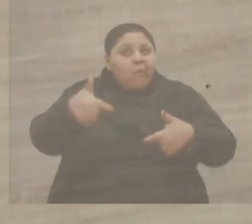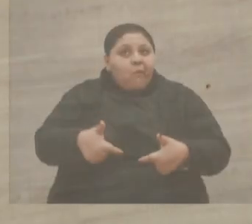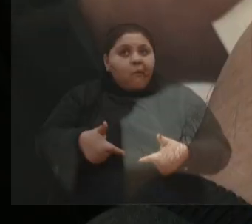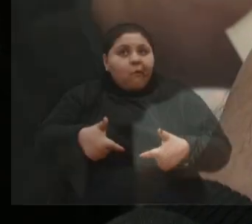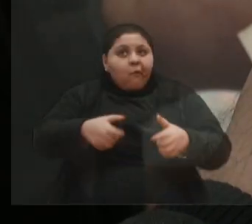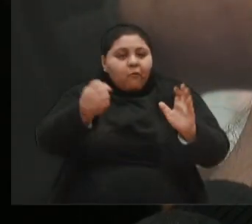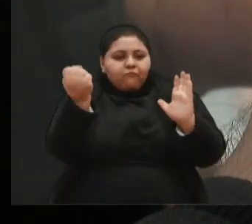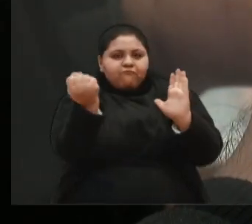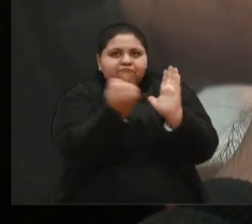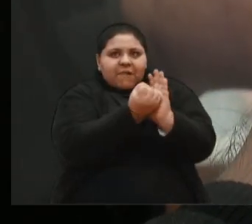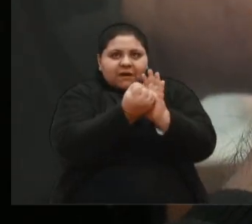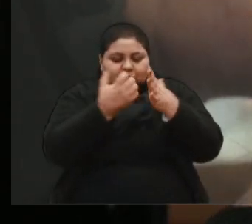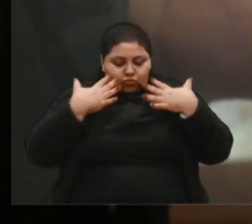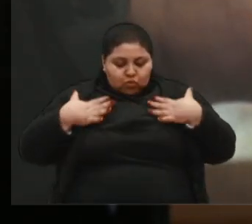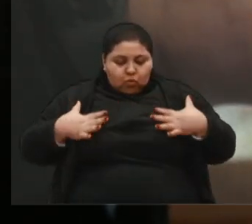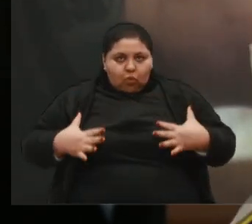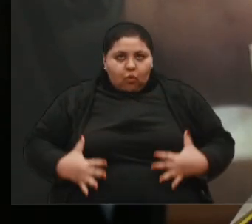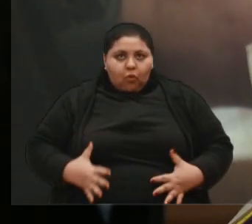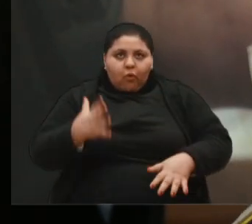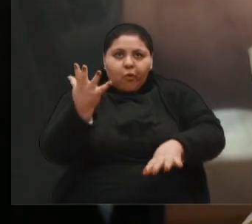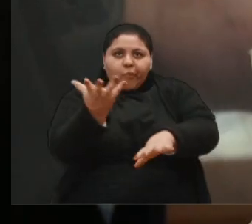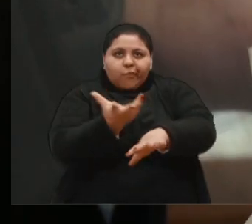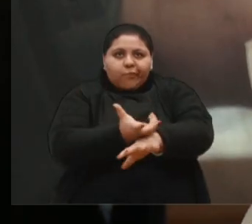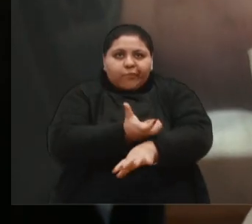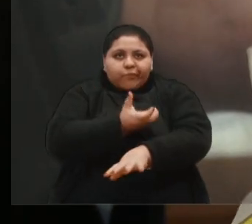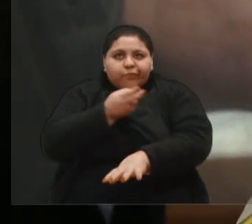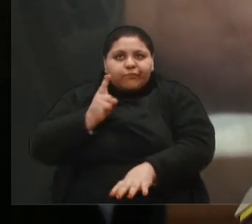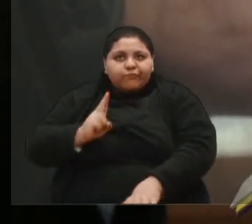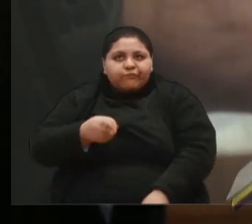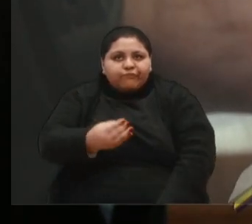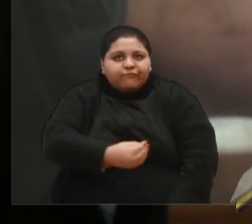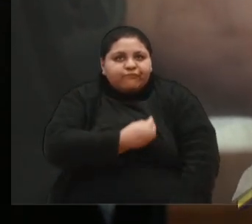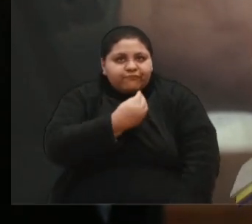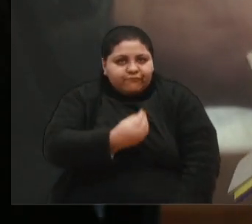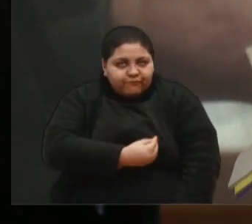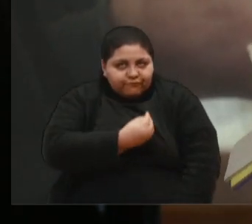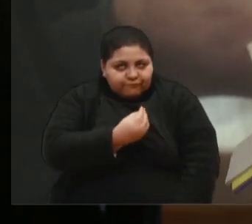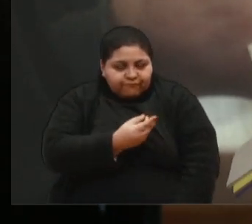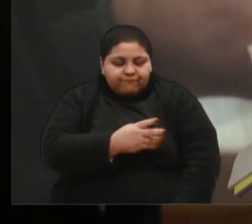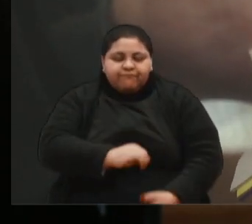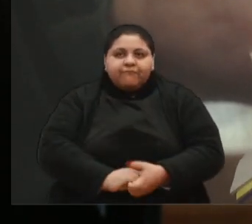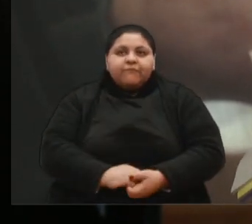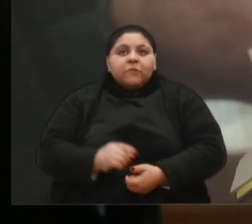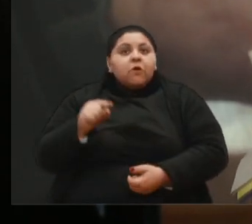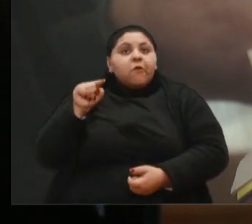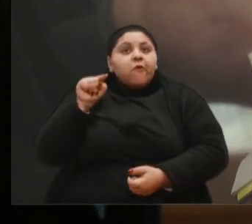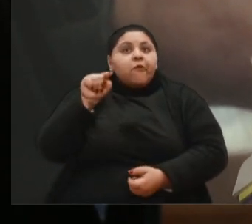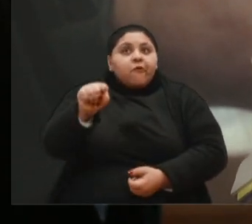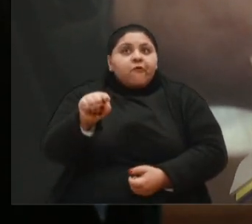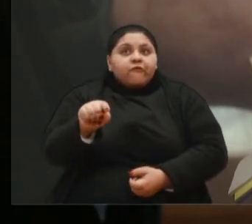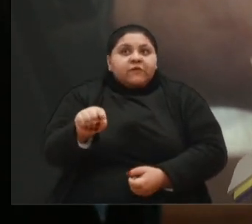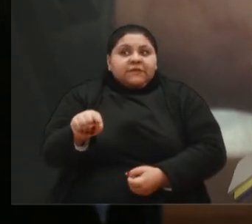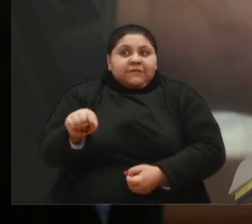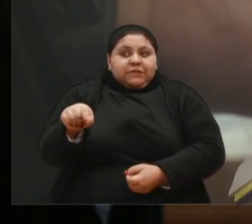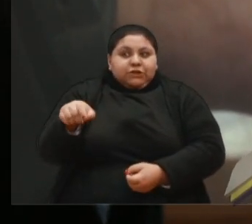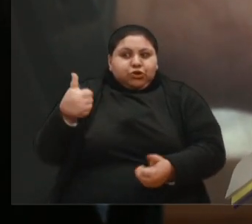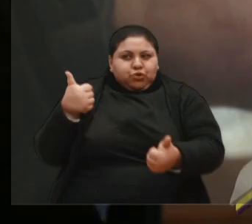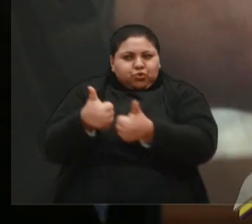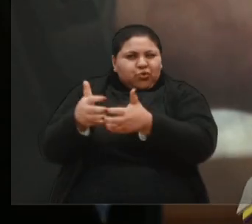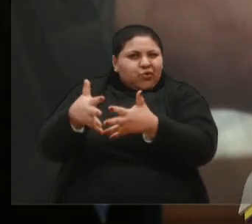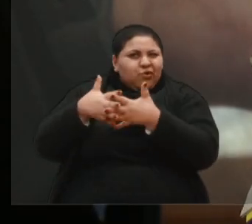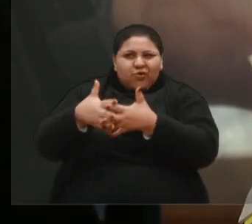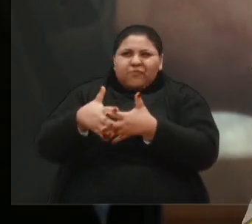Essas são marcas que ficam no corpo e no emocional para toda uma vida. E que quando você está no